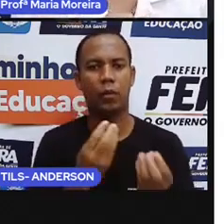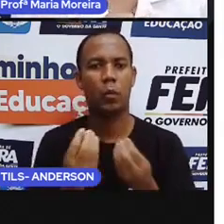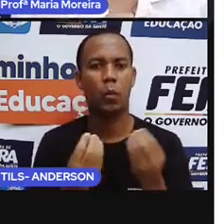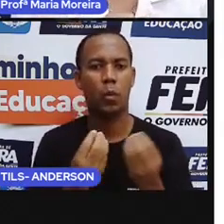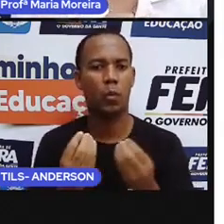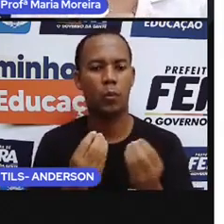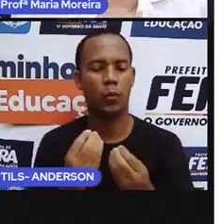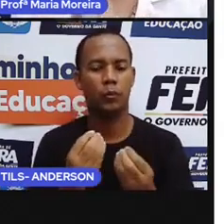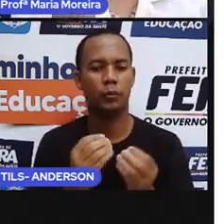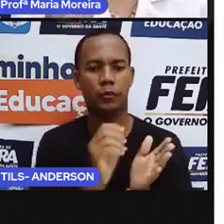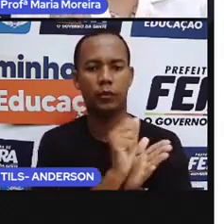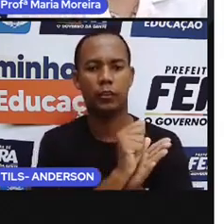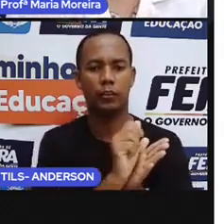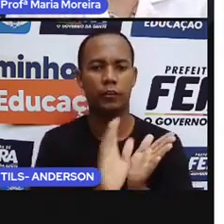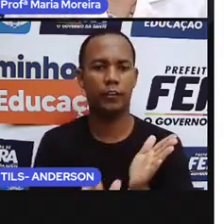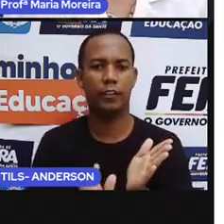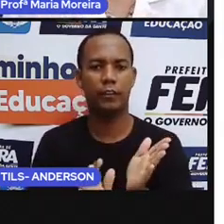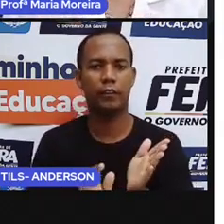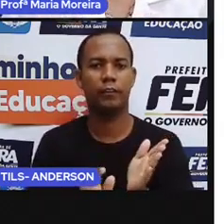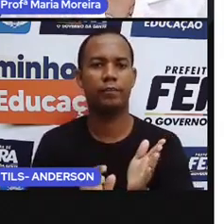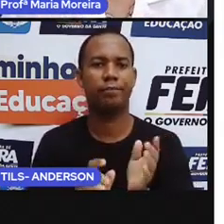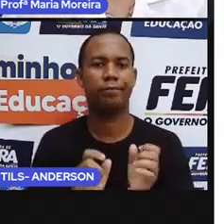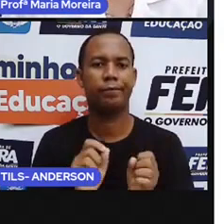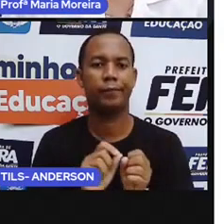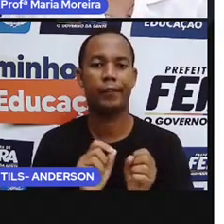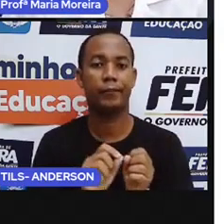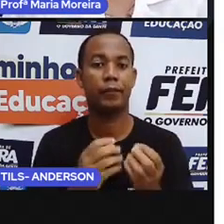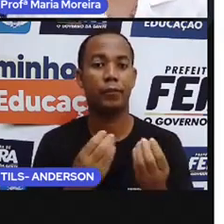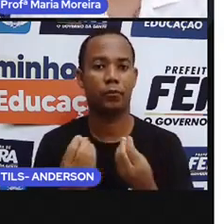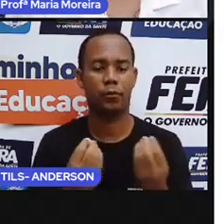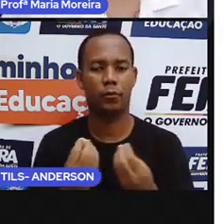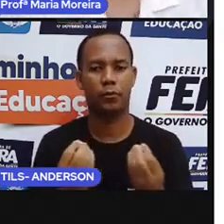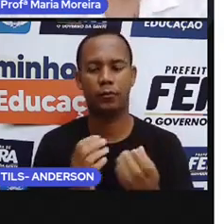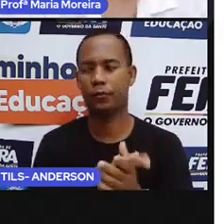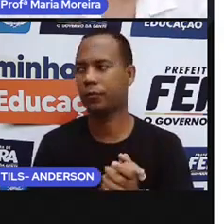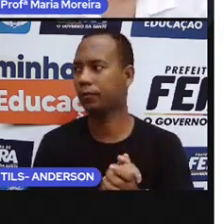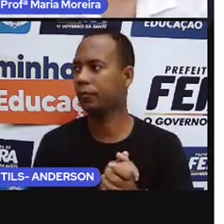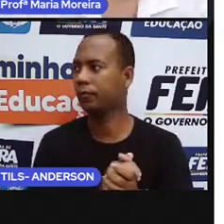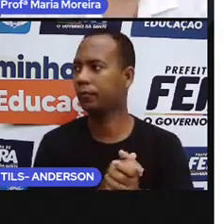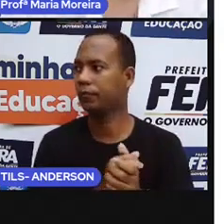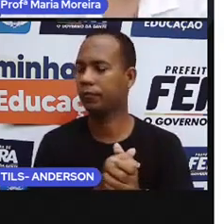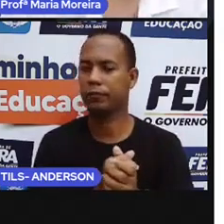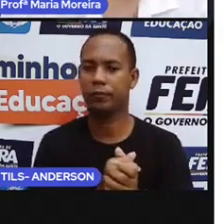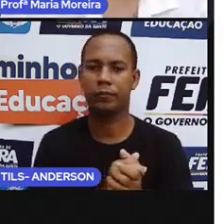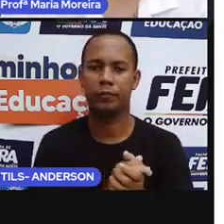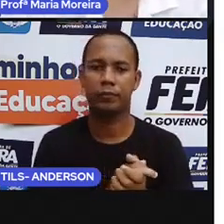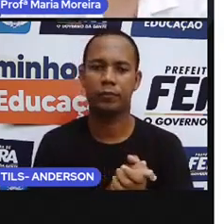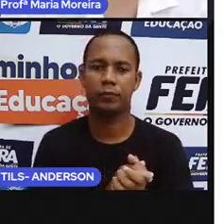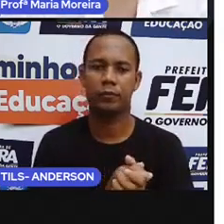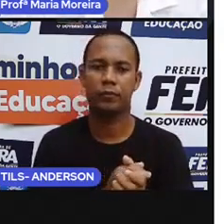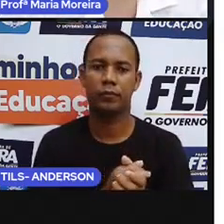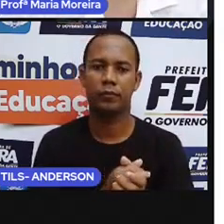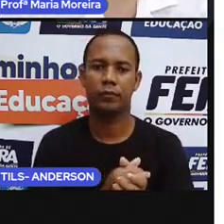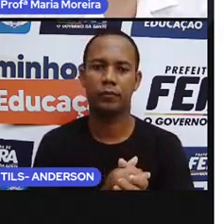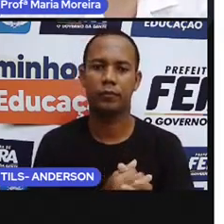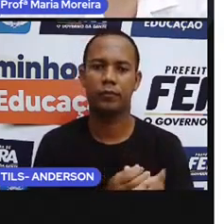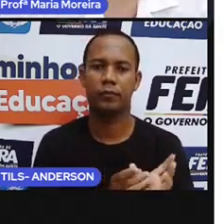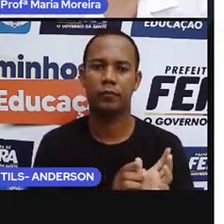algumas atividades práticas, incluindo o maracás também. Não percam, tá? Então vamos lá para esse vídeo bacana?